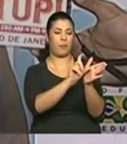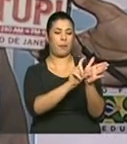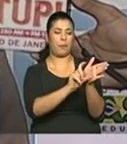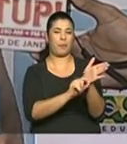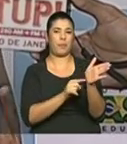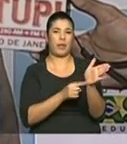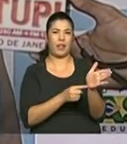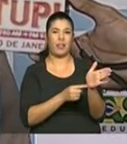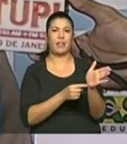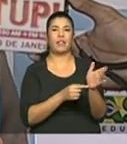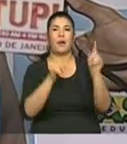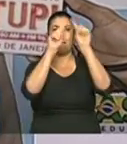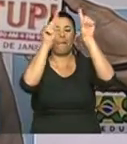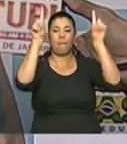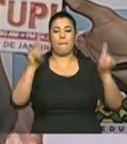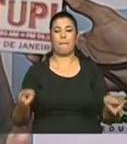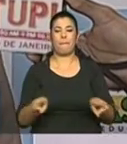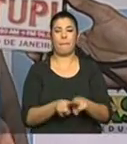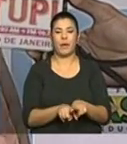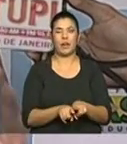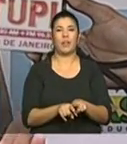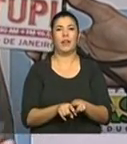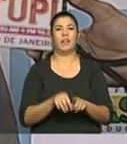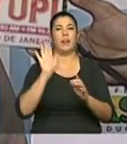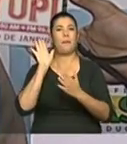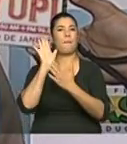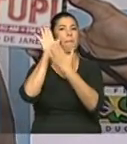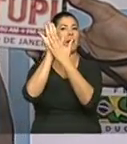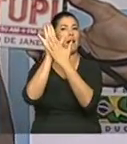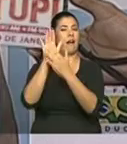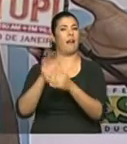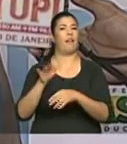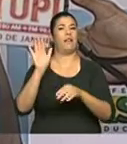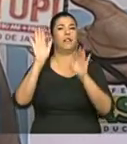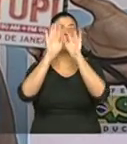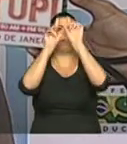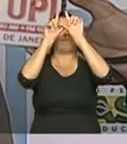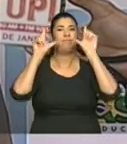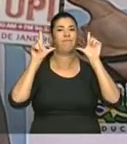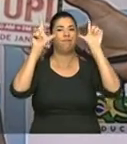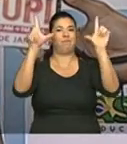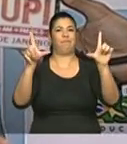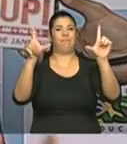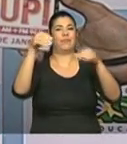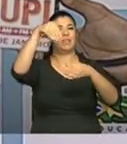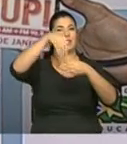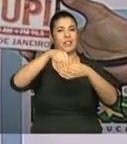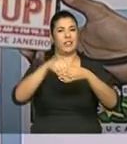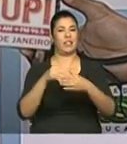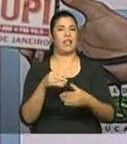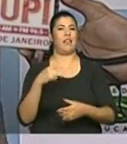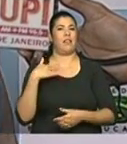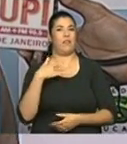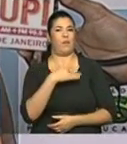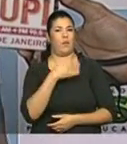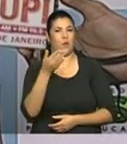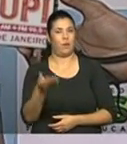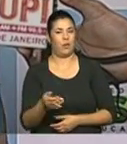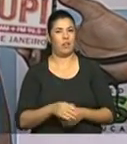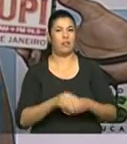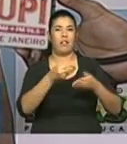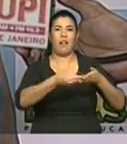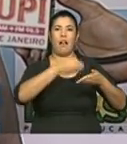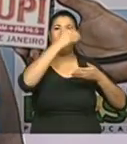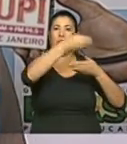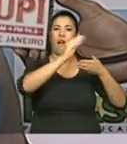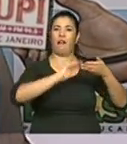hanseníase. Banners, cartazes que vão ficar nos consultórios, que vão ficar nas unidades básicas de saúde, calendários que possam lembrar,